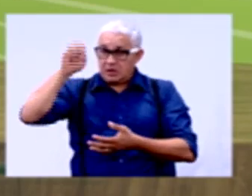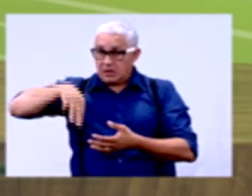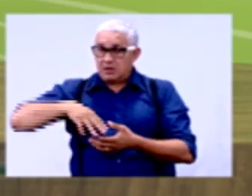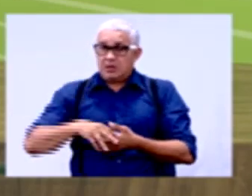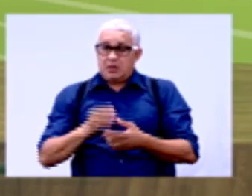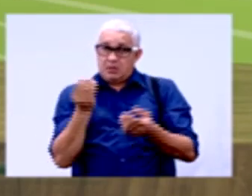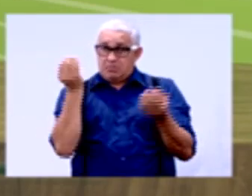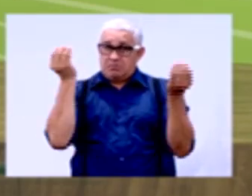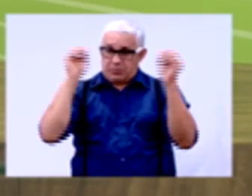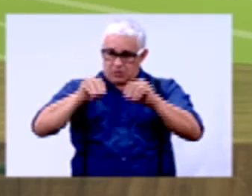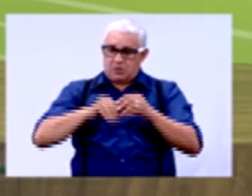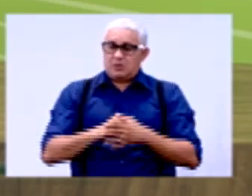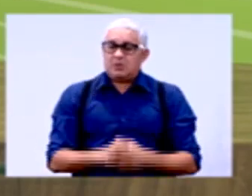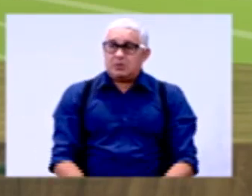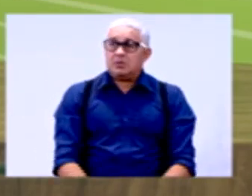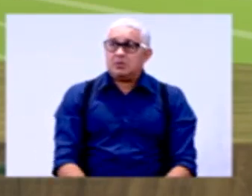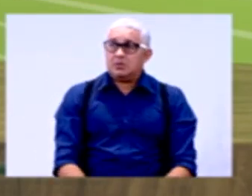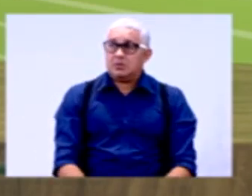gente inseriu, tá?